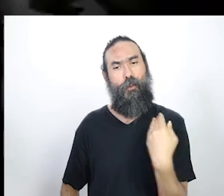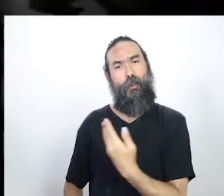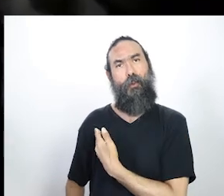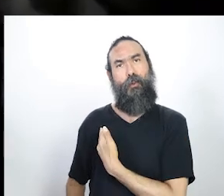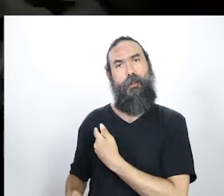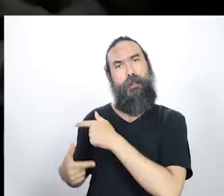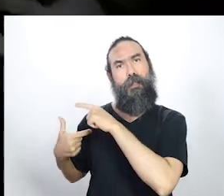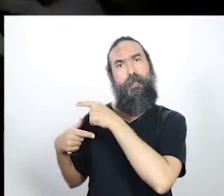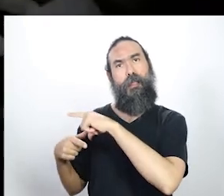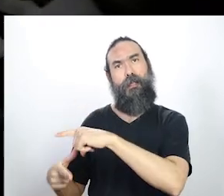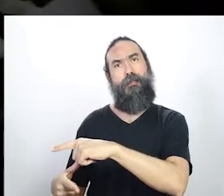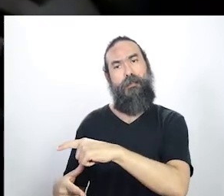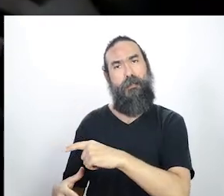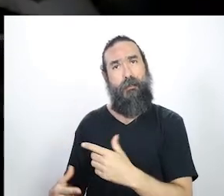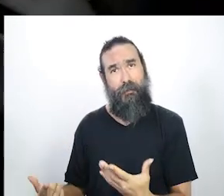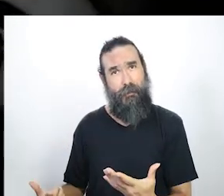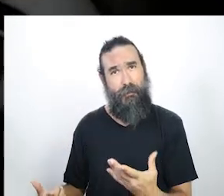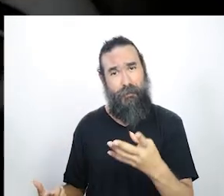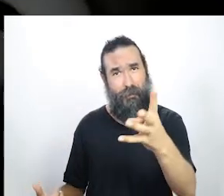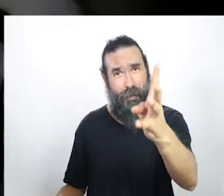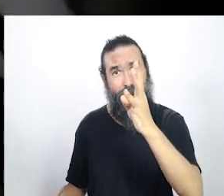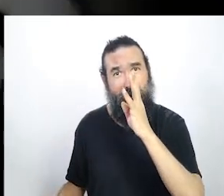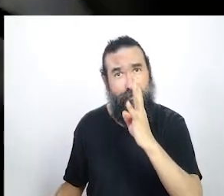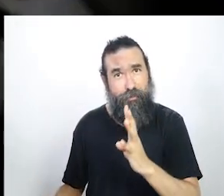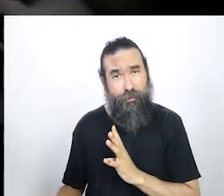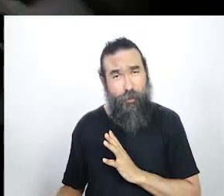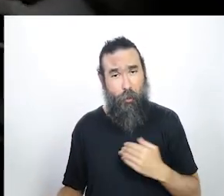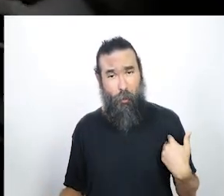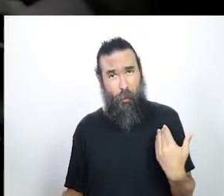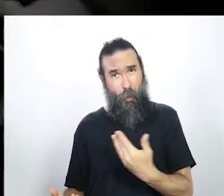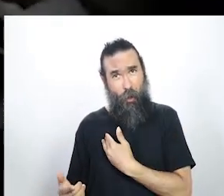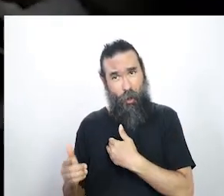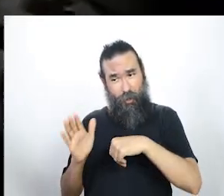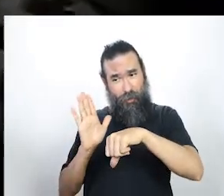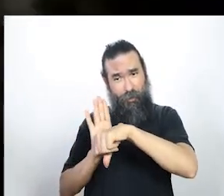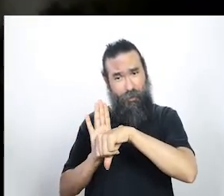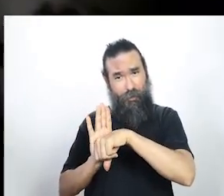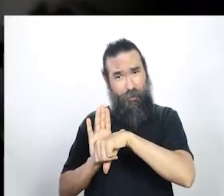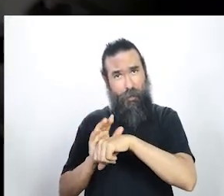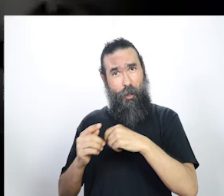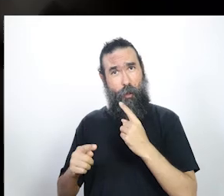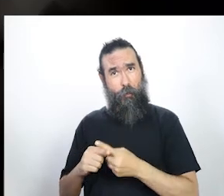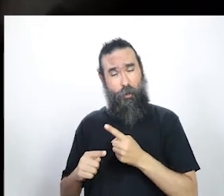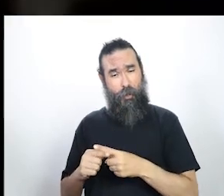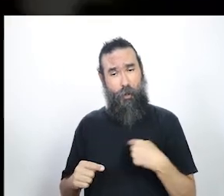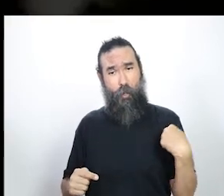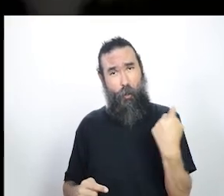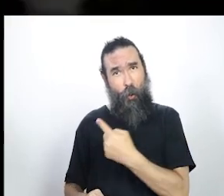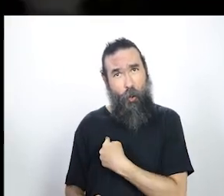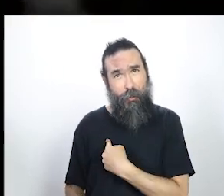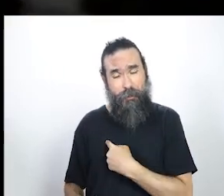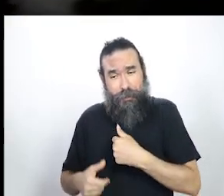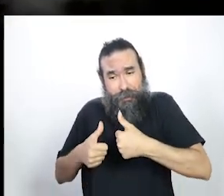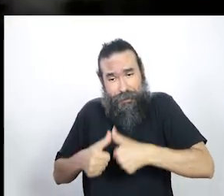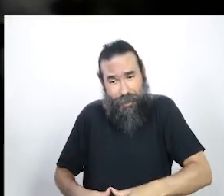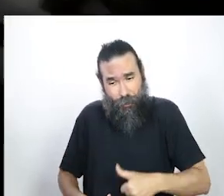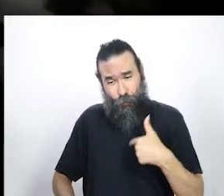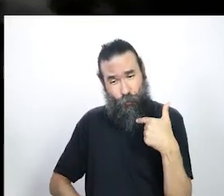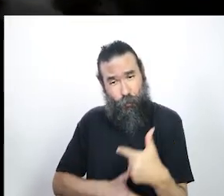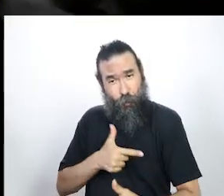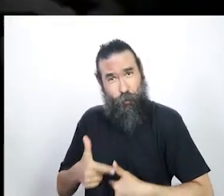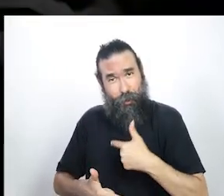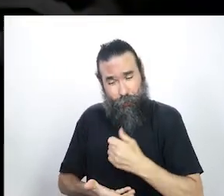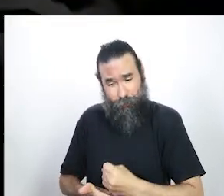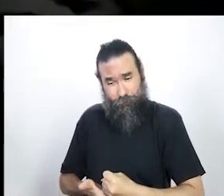que é o universo tradicional. Nós somos os criminosos da história agora, pelo fato da gente defender essa